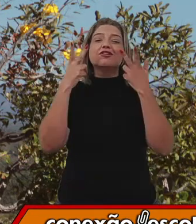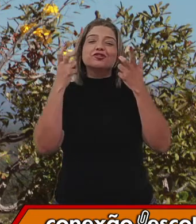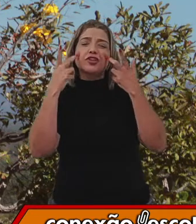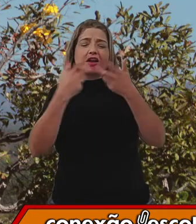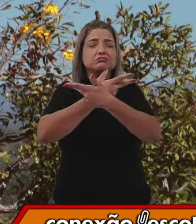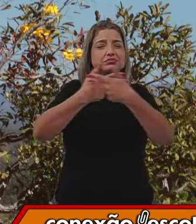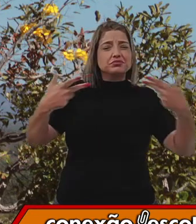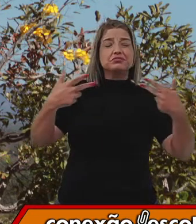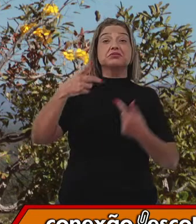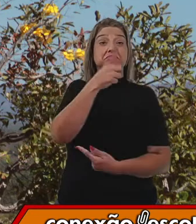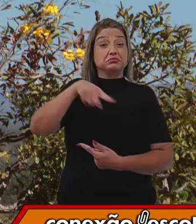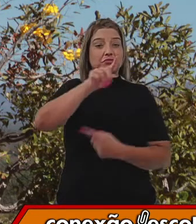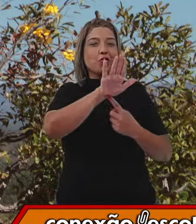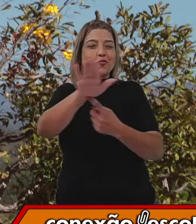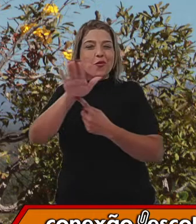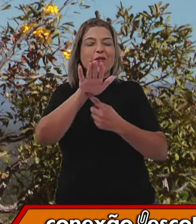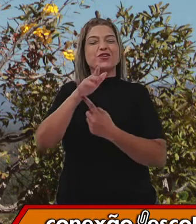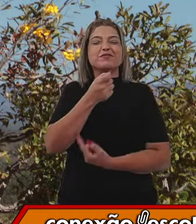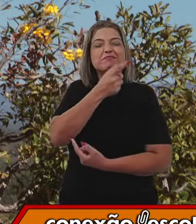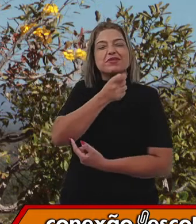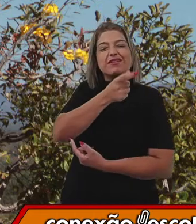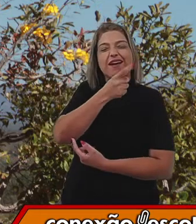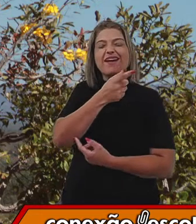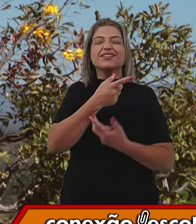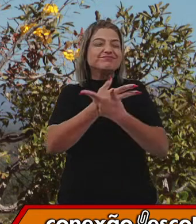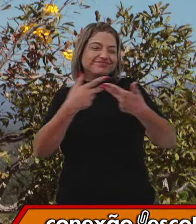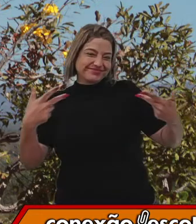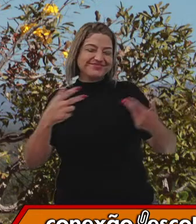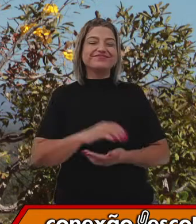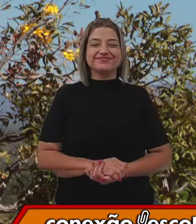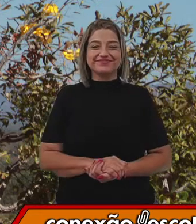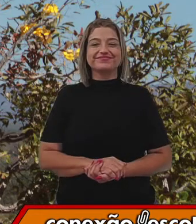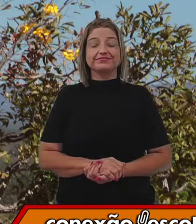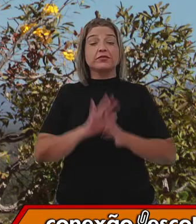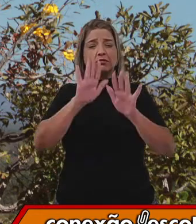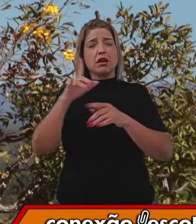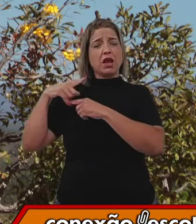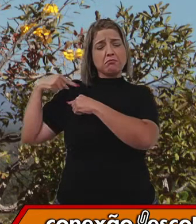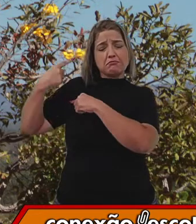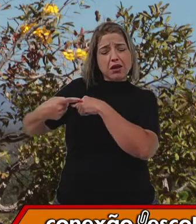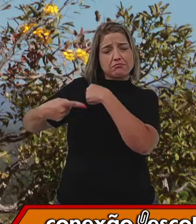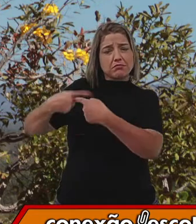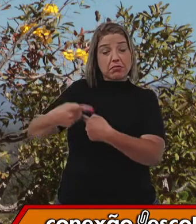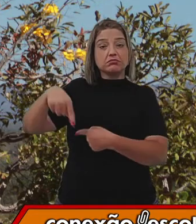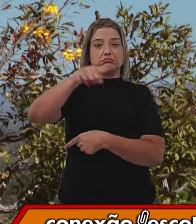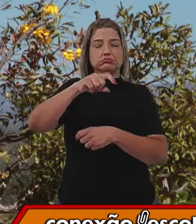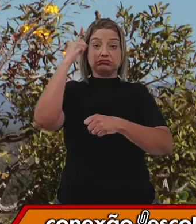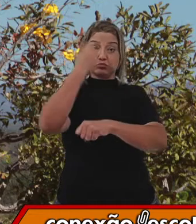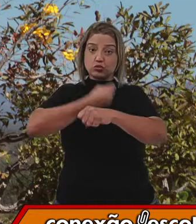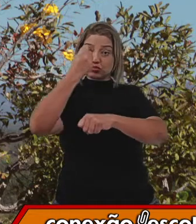de entretenimento cômico ao ar livre. No decorrer do tempo, os grandes teatros erguidos na